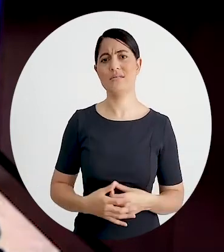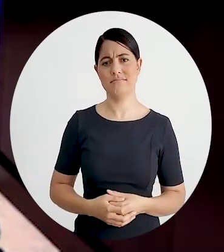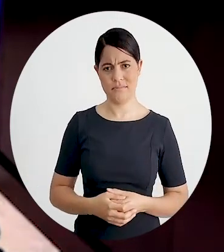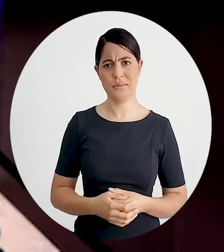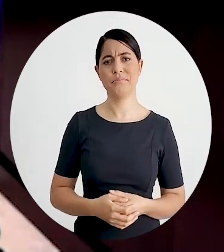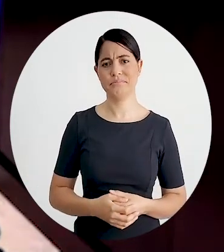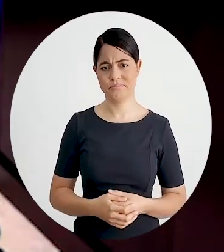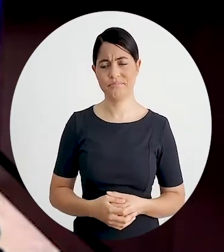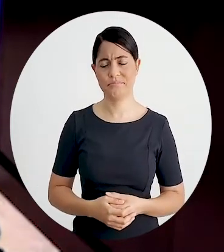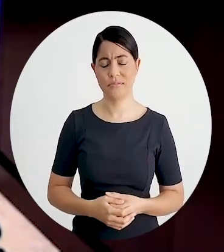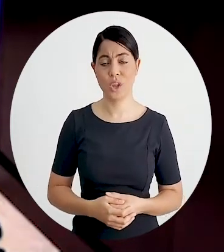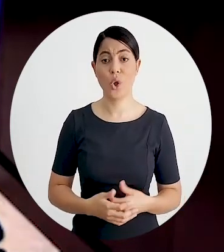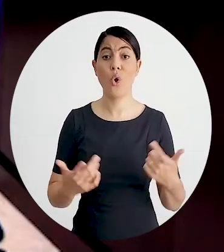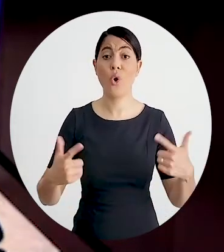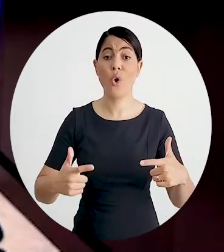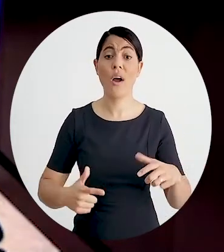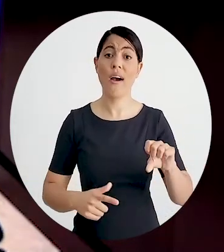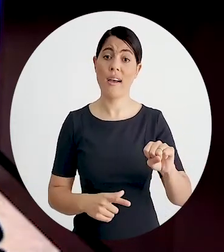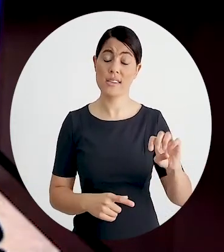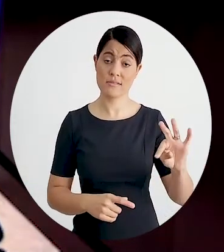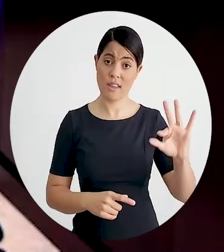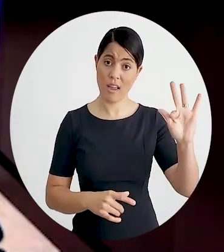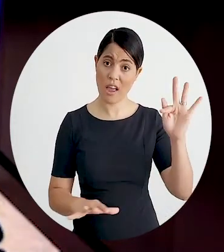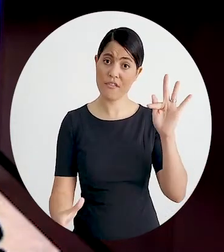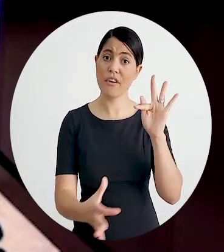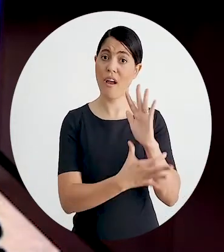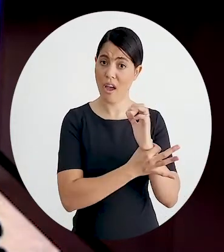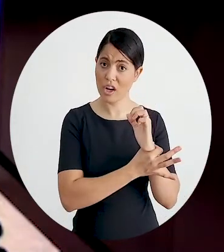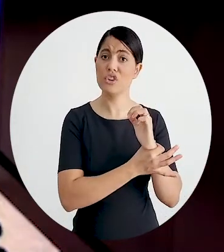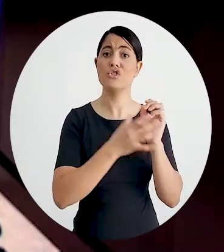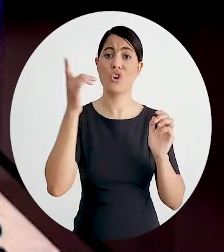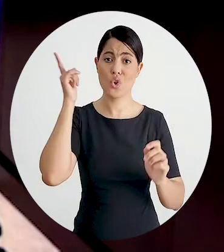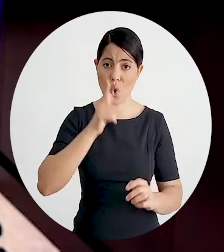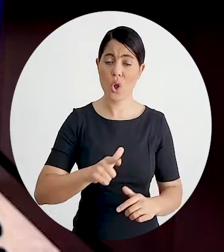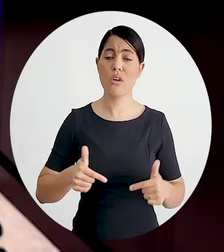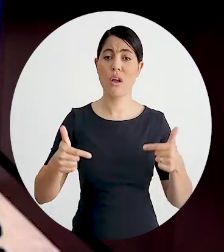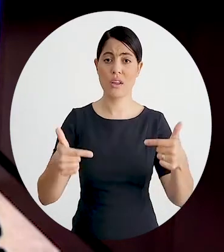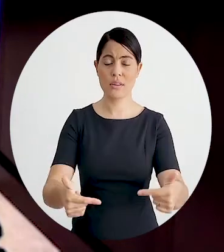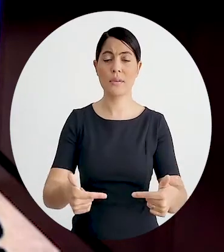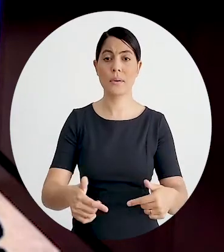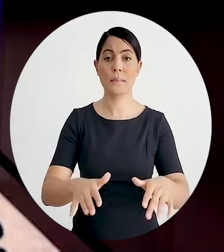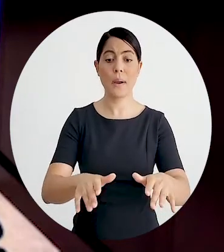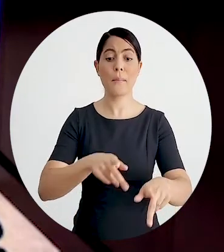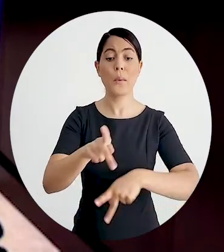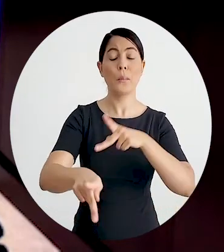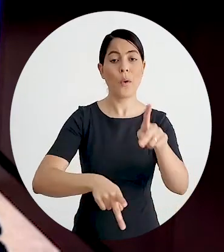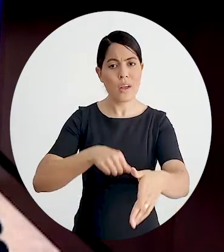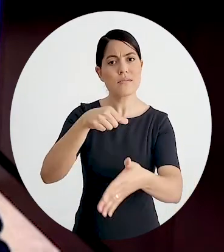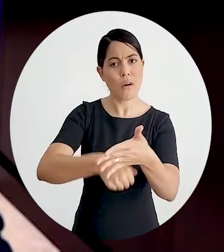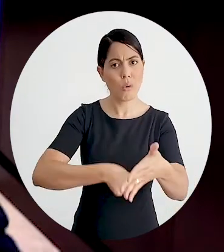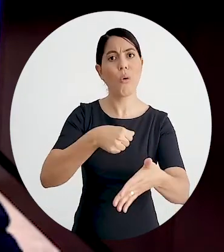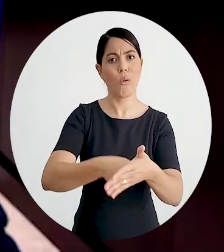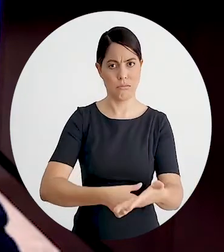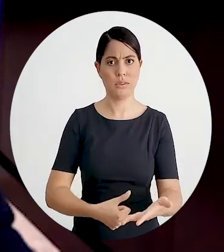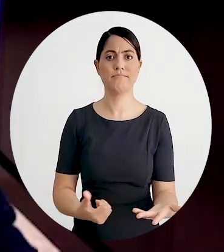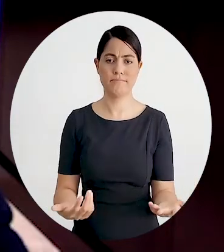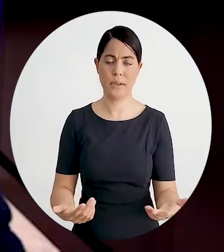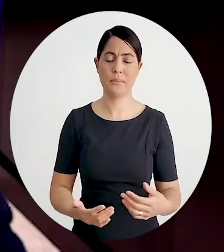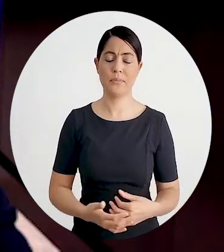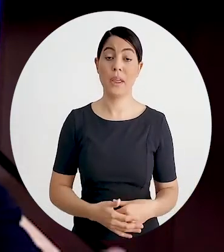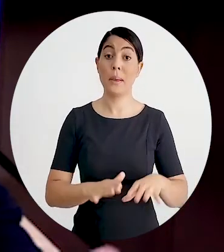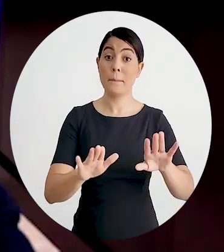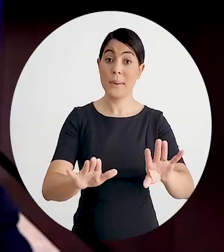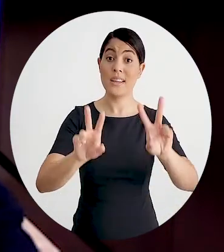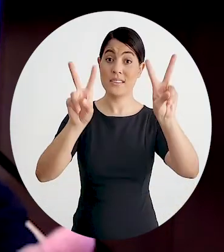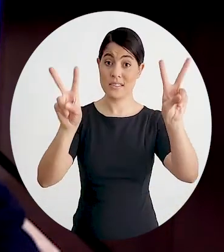foram sim reconhecidas pelo Supremo Tribunal Federal, pela luta da sociedade. Mas este é